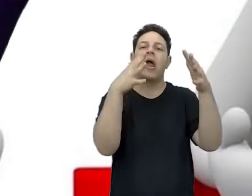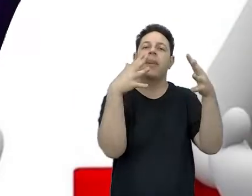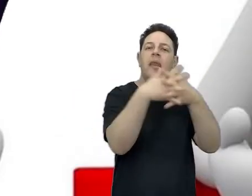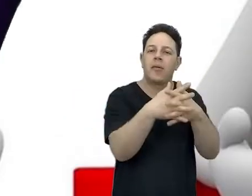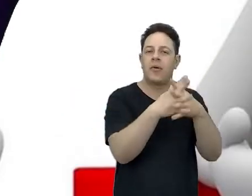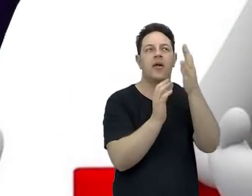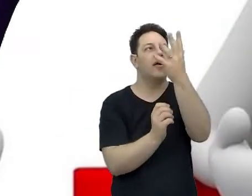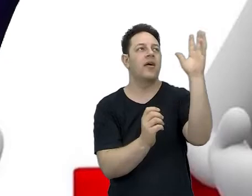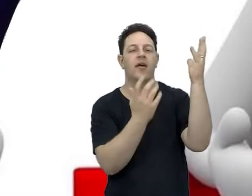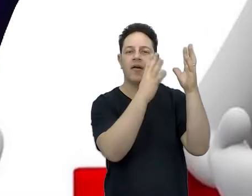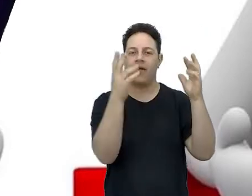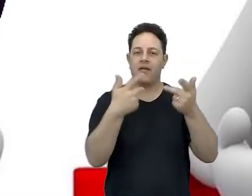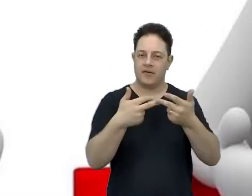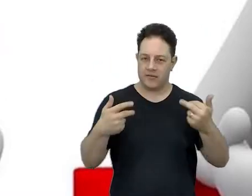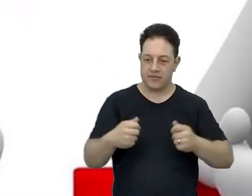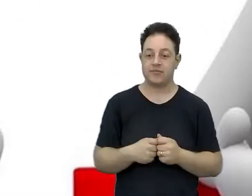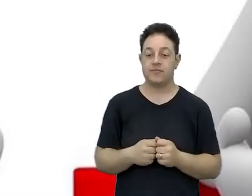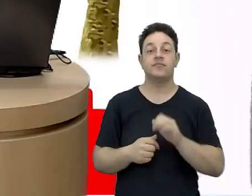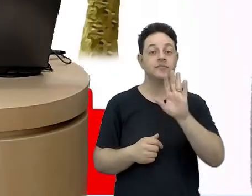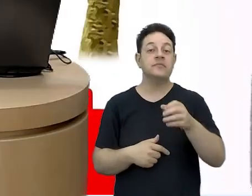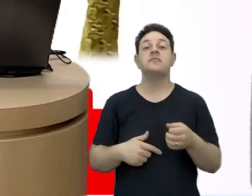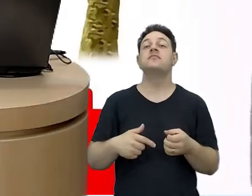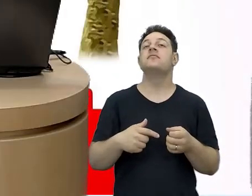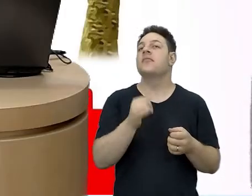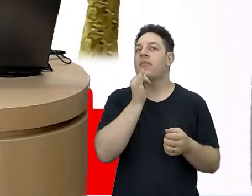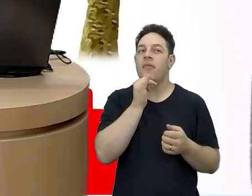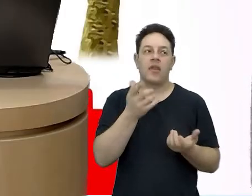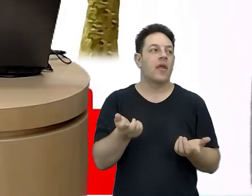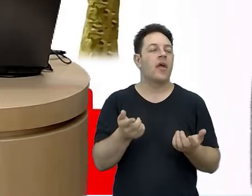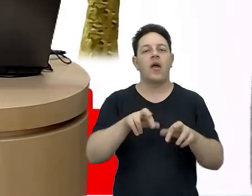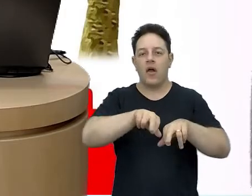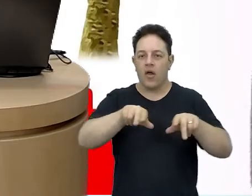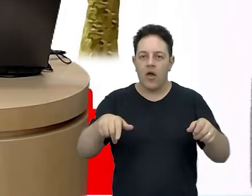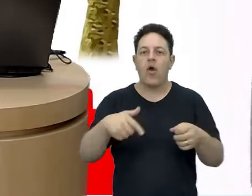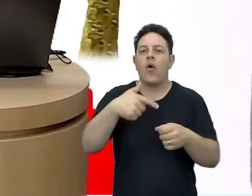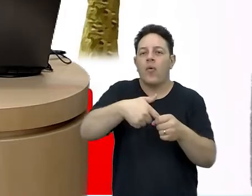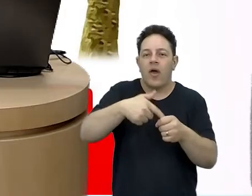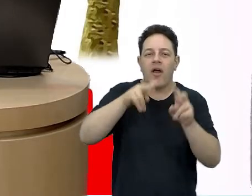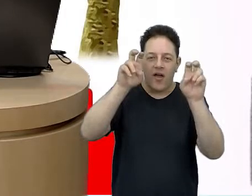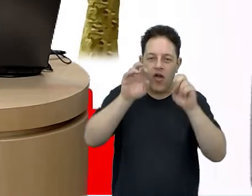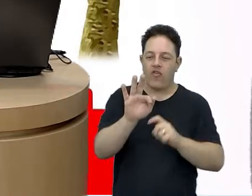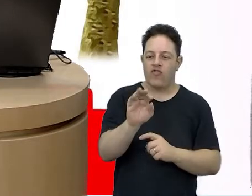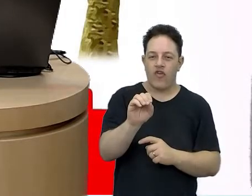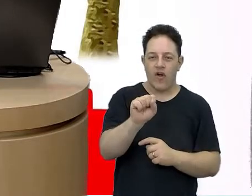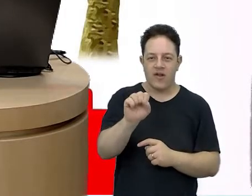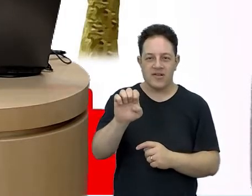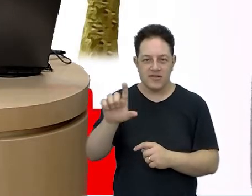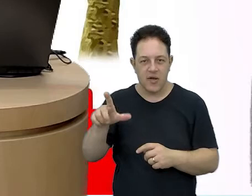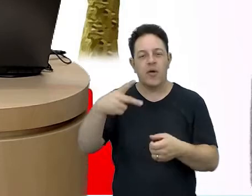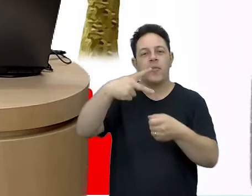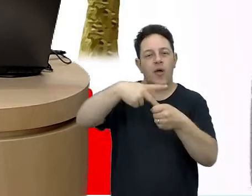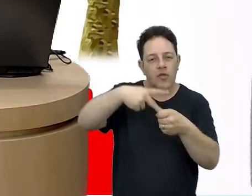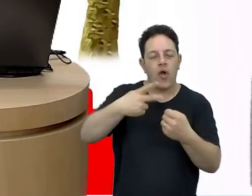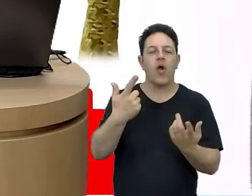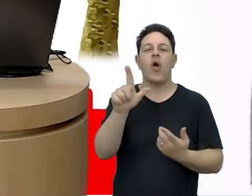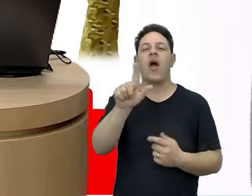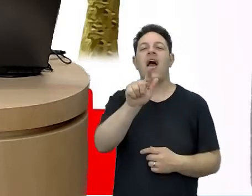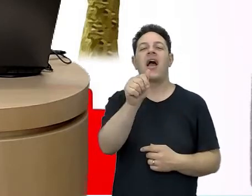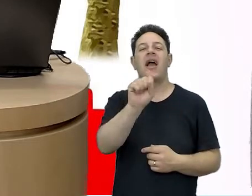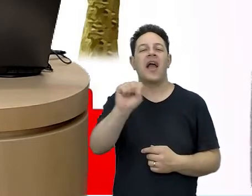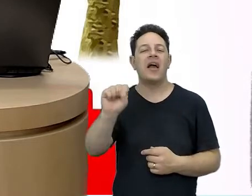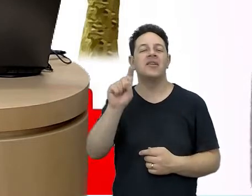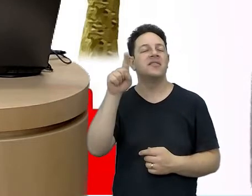gases do efeito estufa. Então, os combustíveis do tipo fósseis, do tipo que a gente, do petróleo, né, o gás natural e